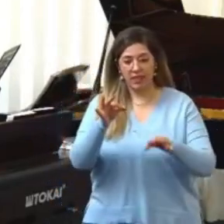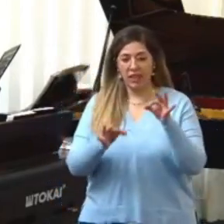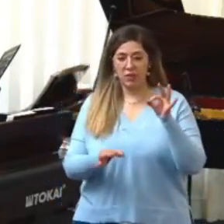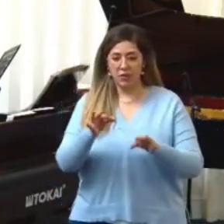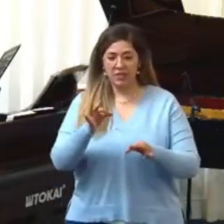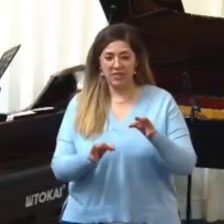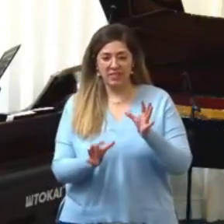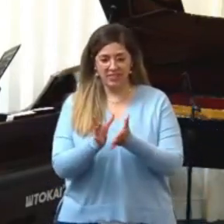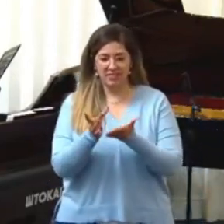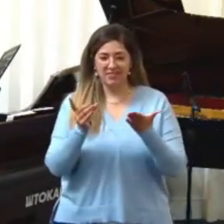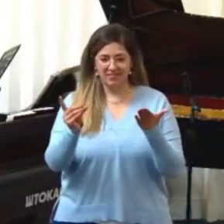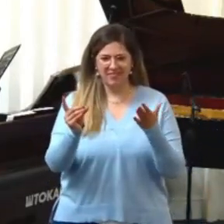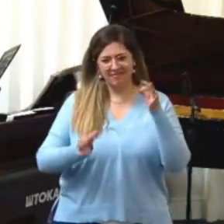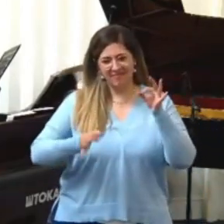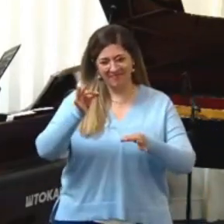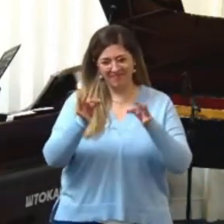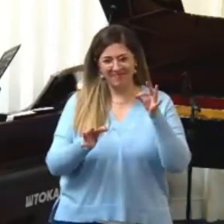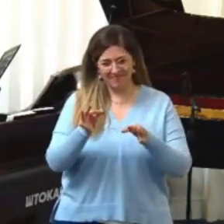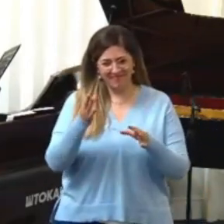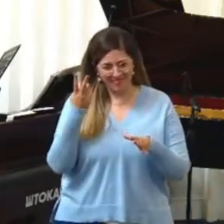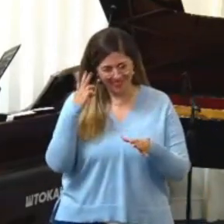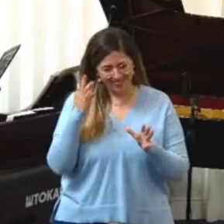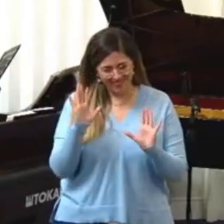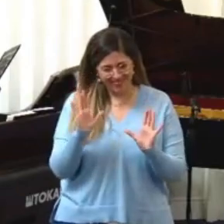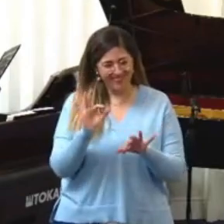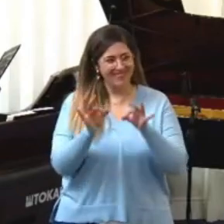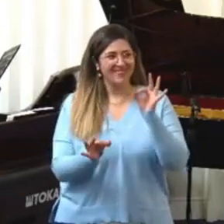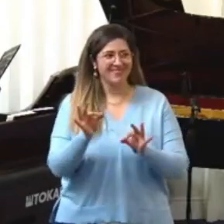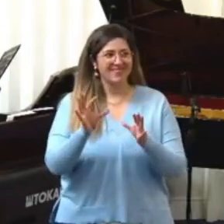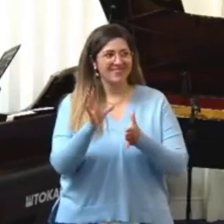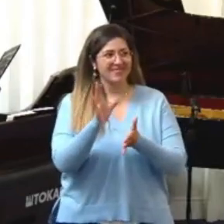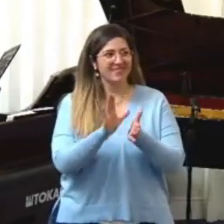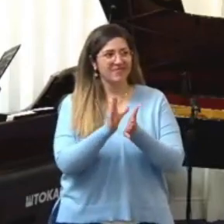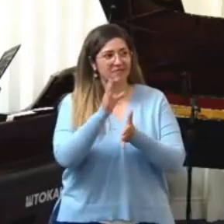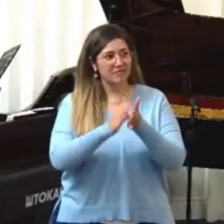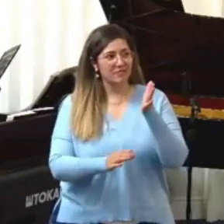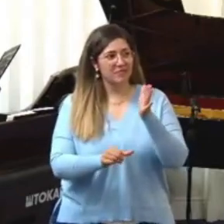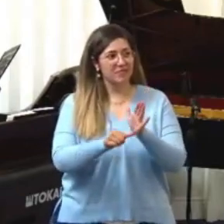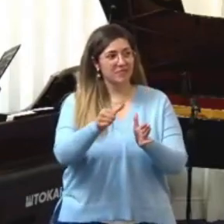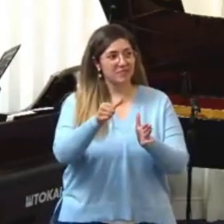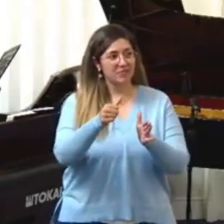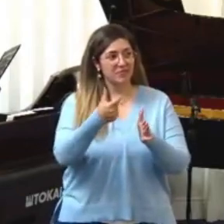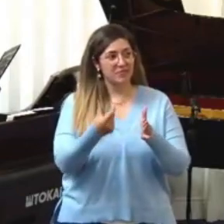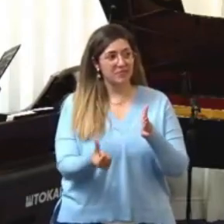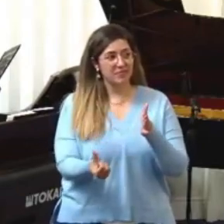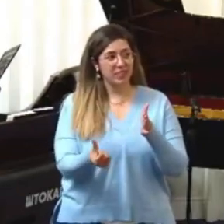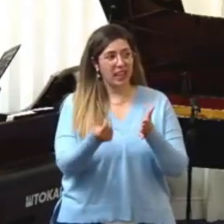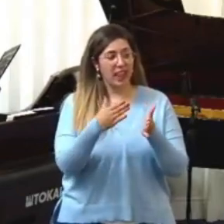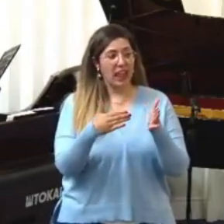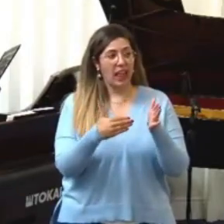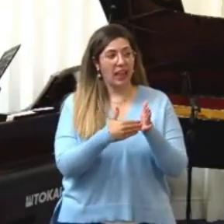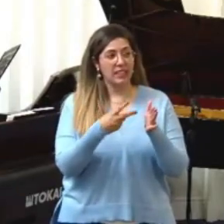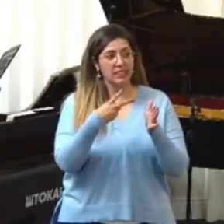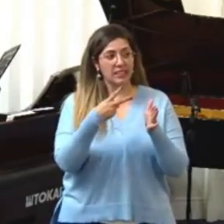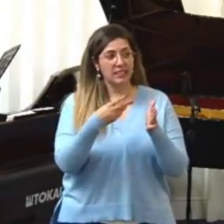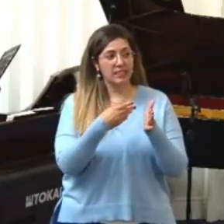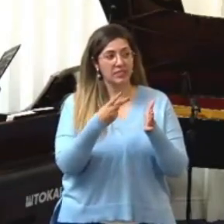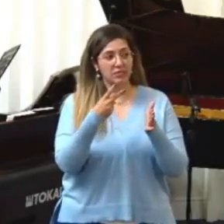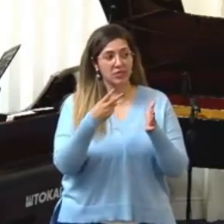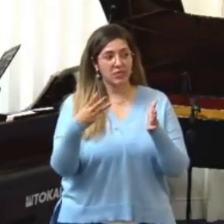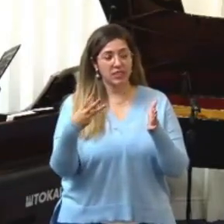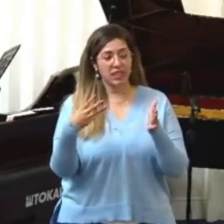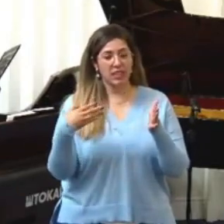do 23 até o 31. Os irmãos podem acompanhar nas suas Bíblias ou no